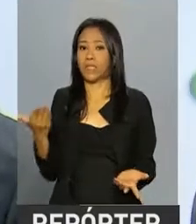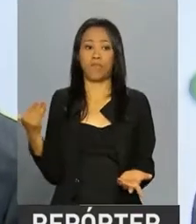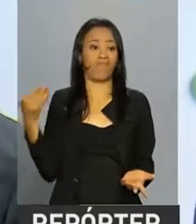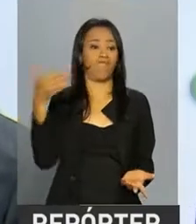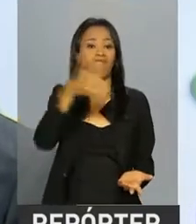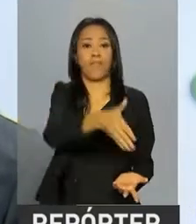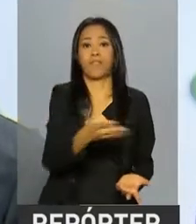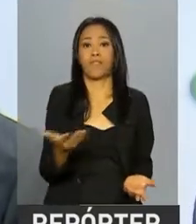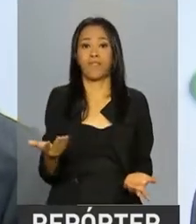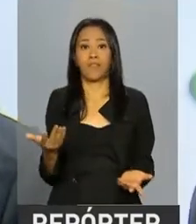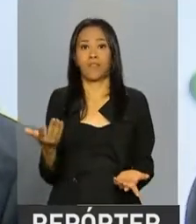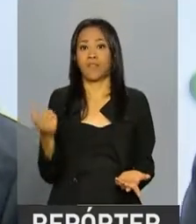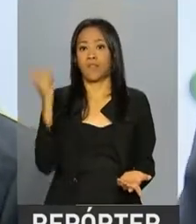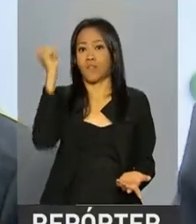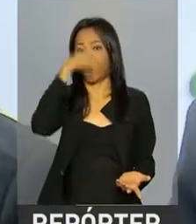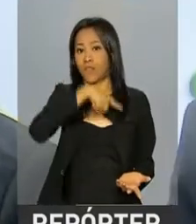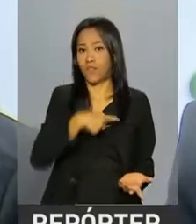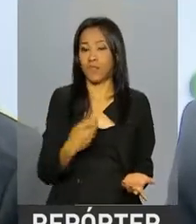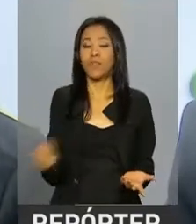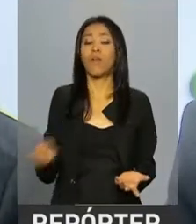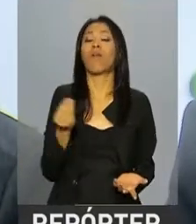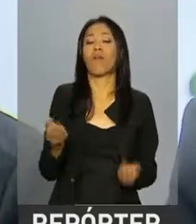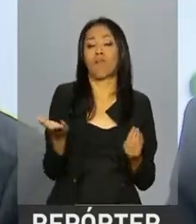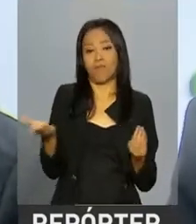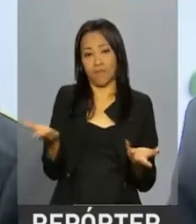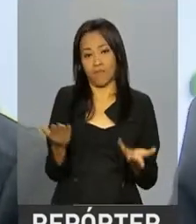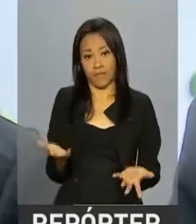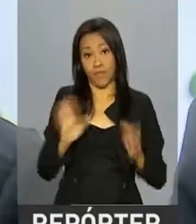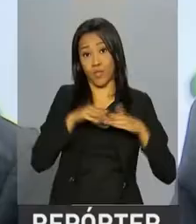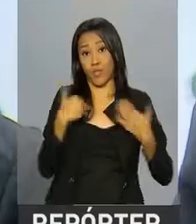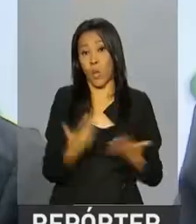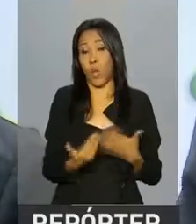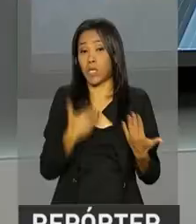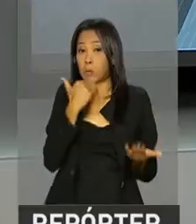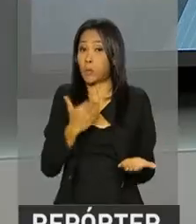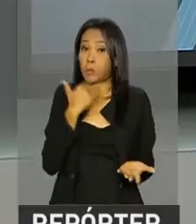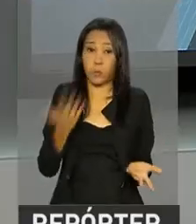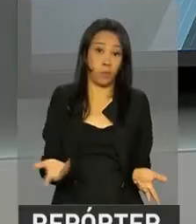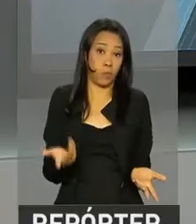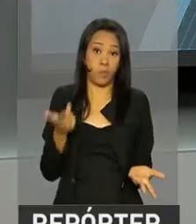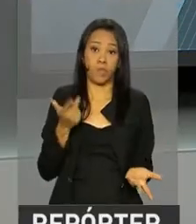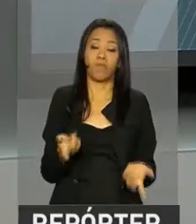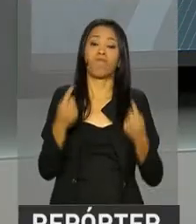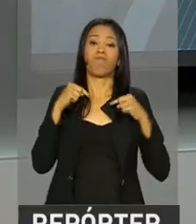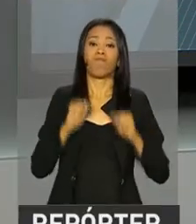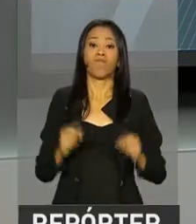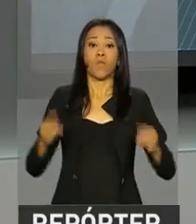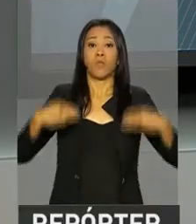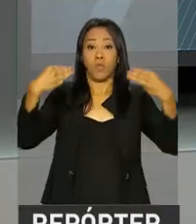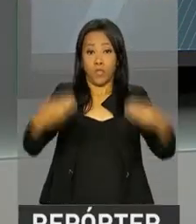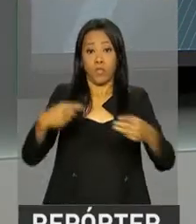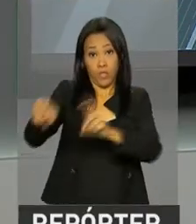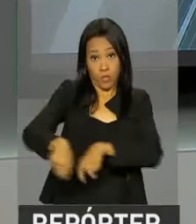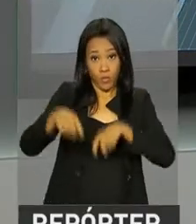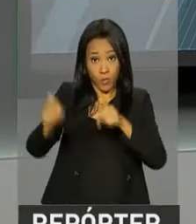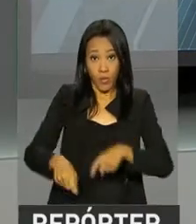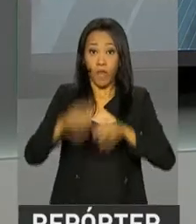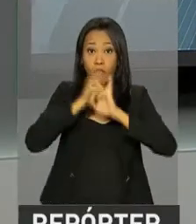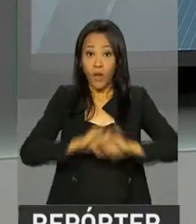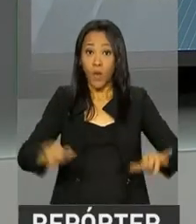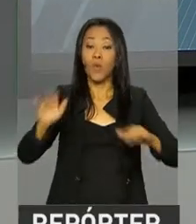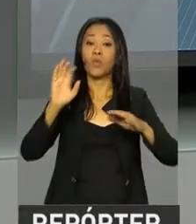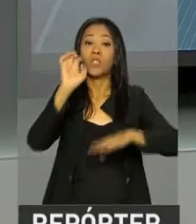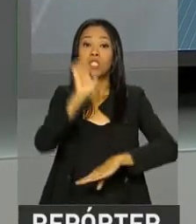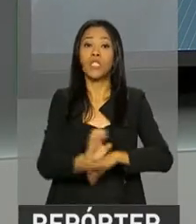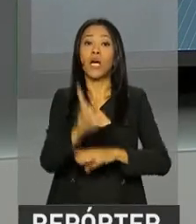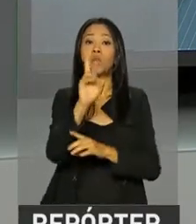forma distante da realidade do dia a dia da escola do brasil o ministério da agricultura declarou roraima